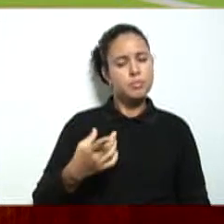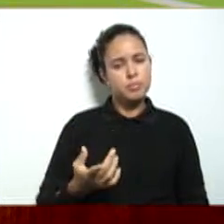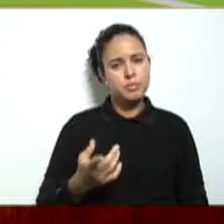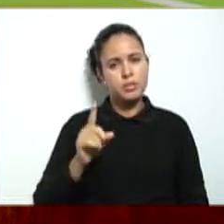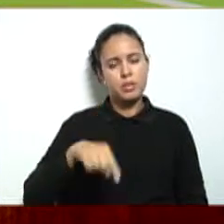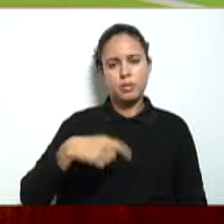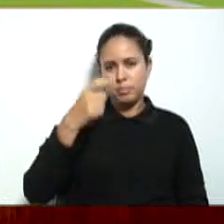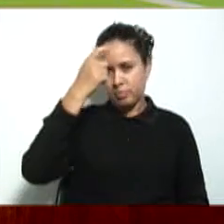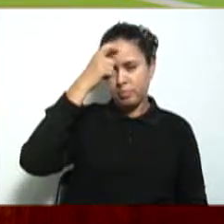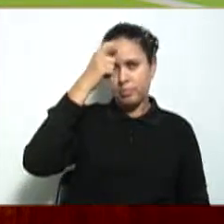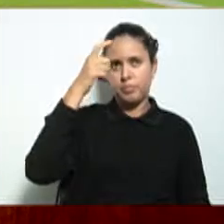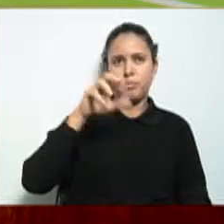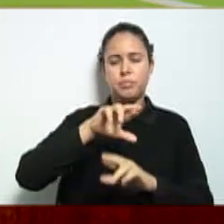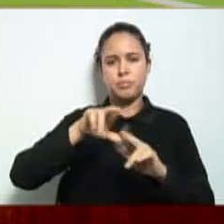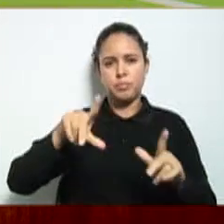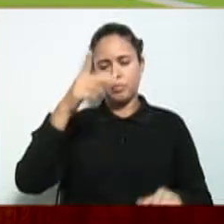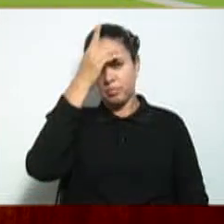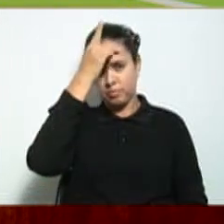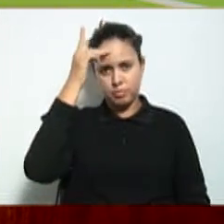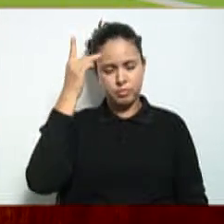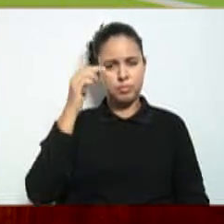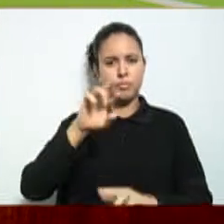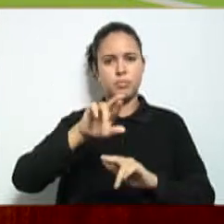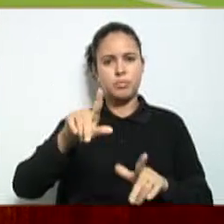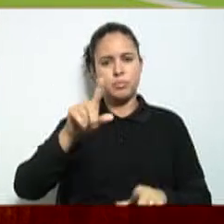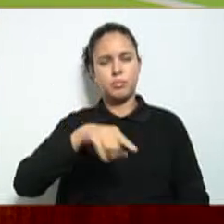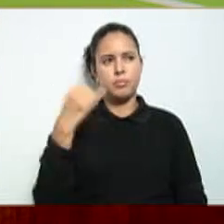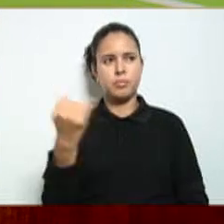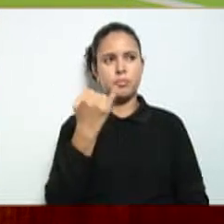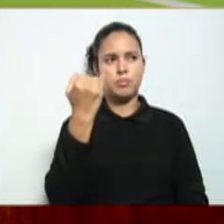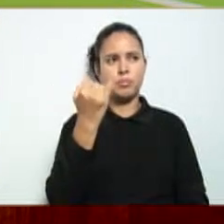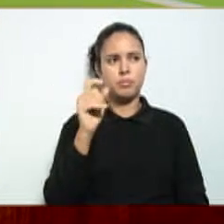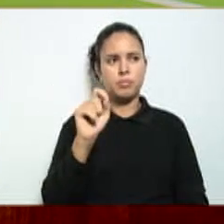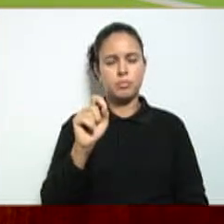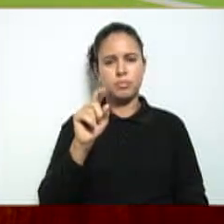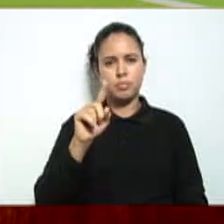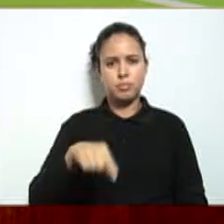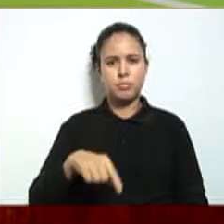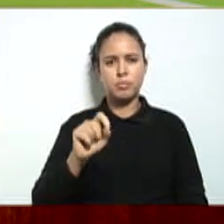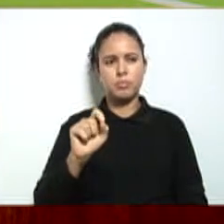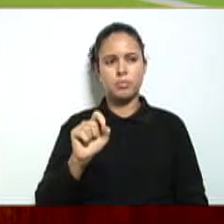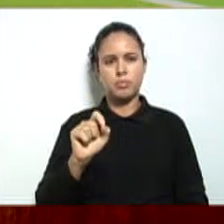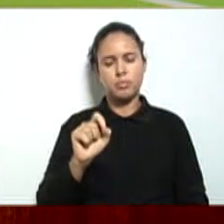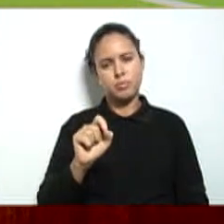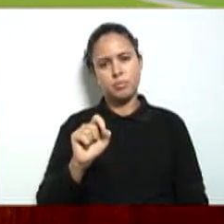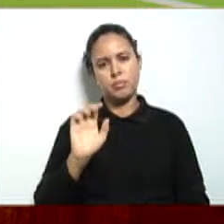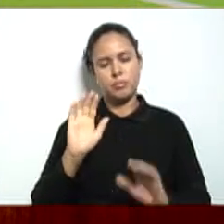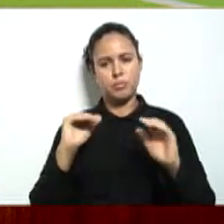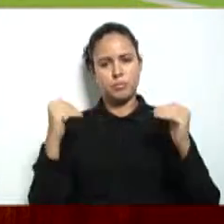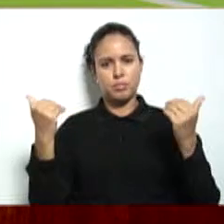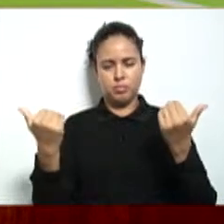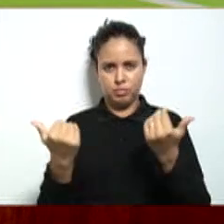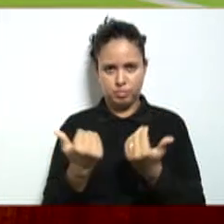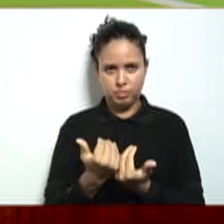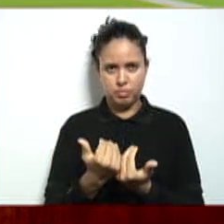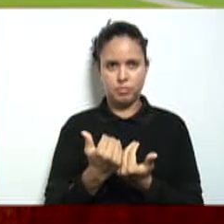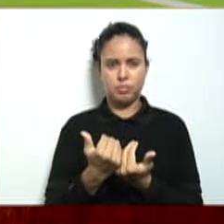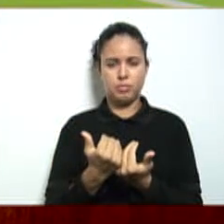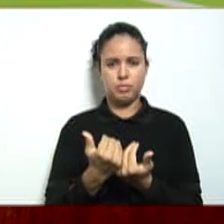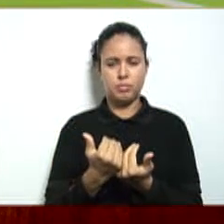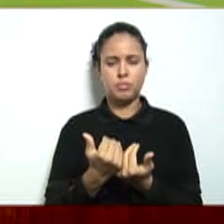pensamentos diferentes, de pessoas diferentes. Eu acho importante ressaltar, né, a questão da Assembleia, a importância da